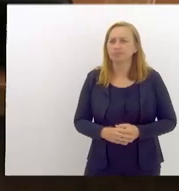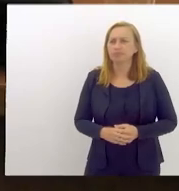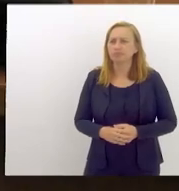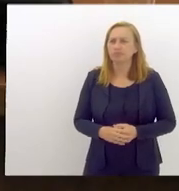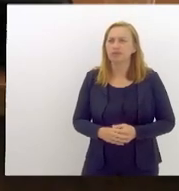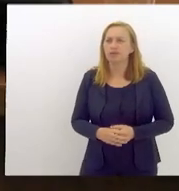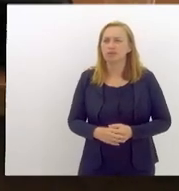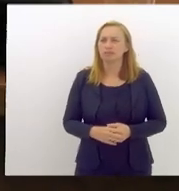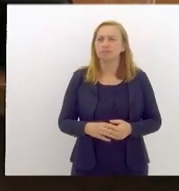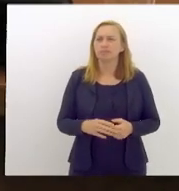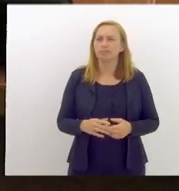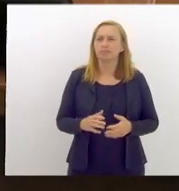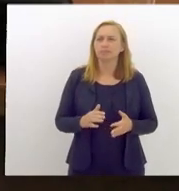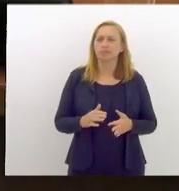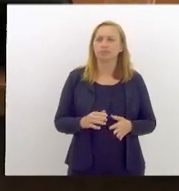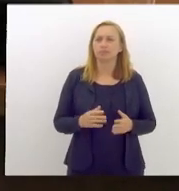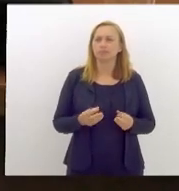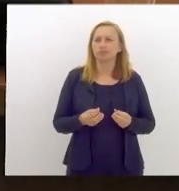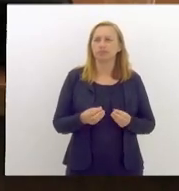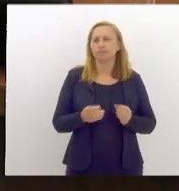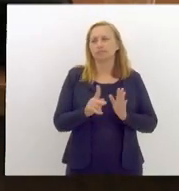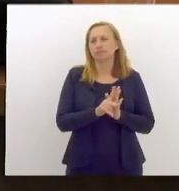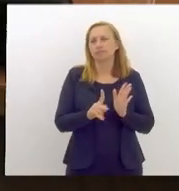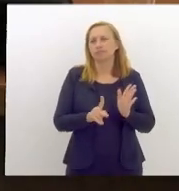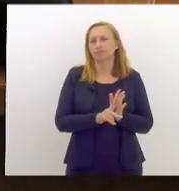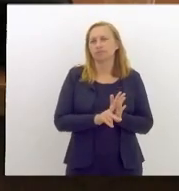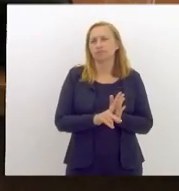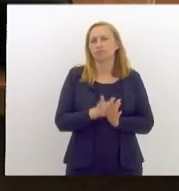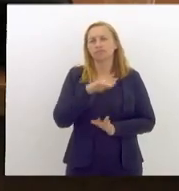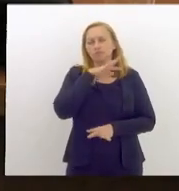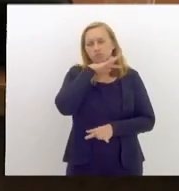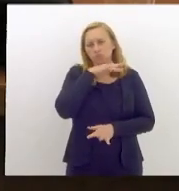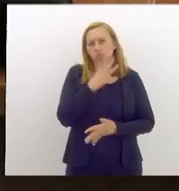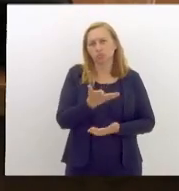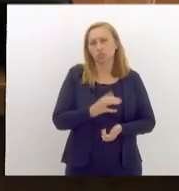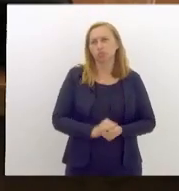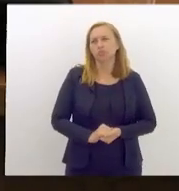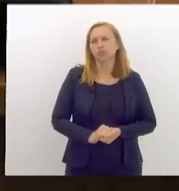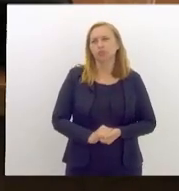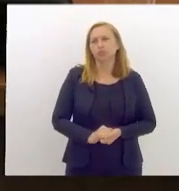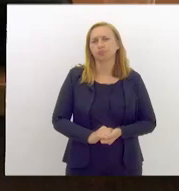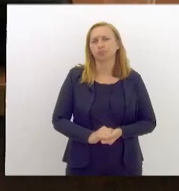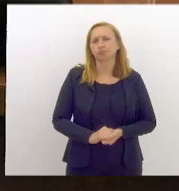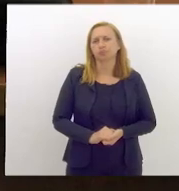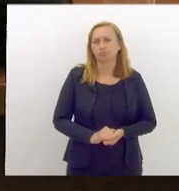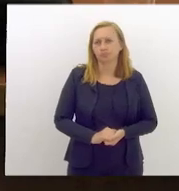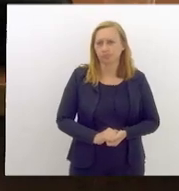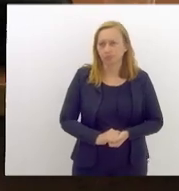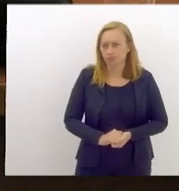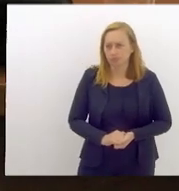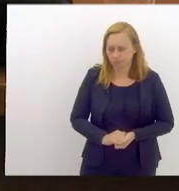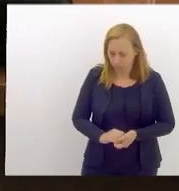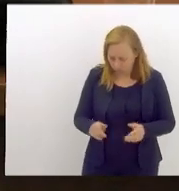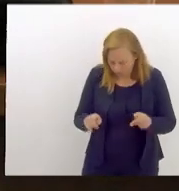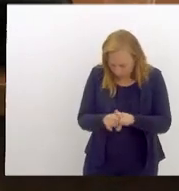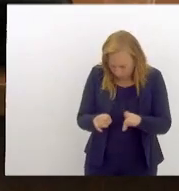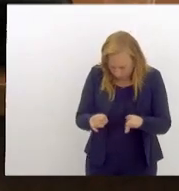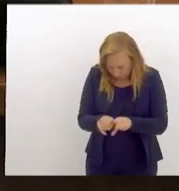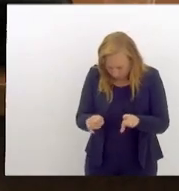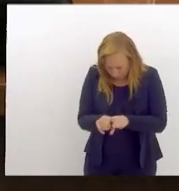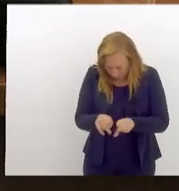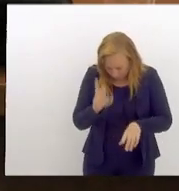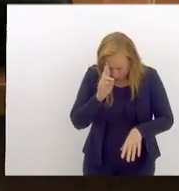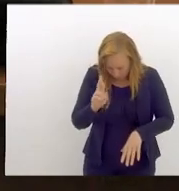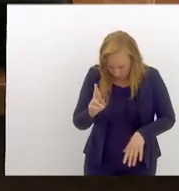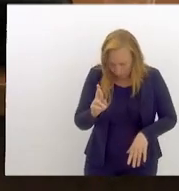projeto totalmente inócuo totalmente louco Além do mais como